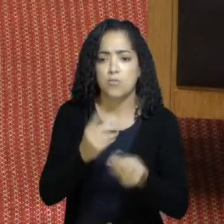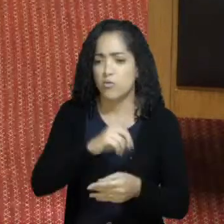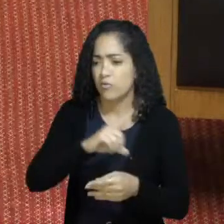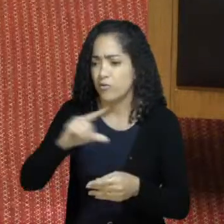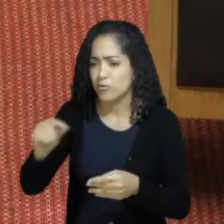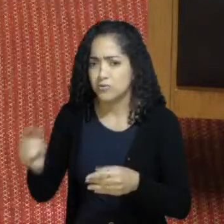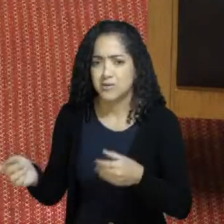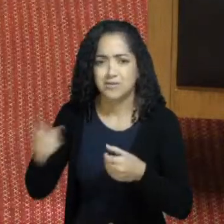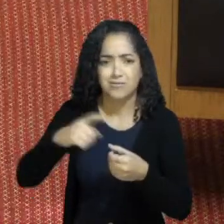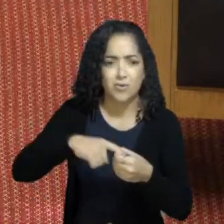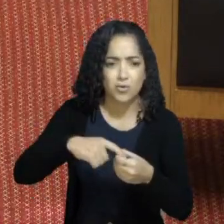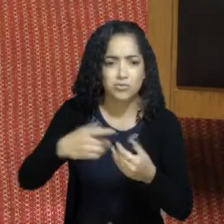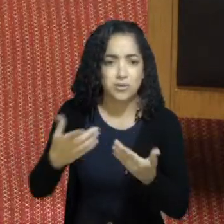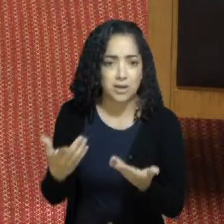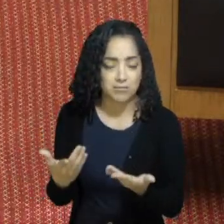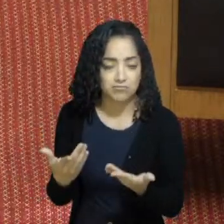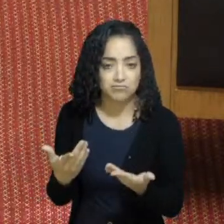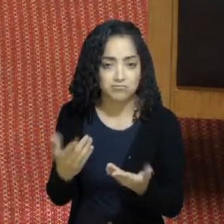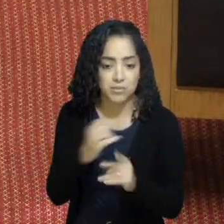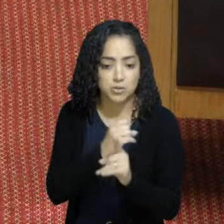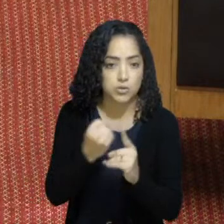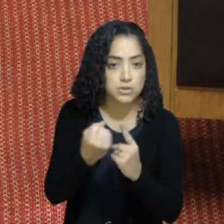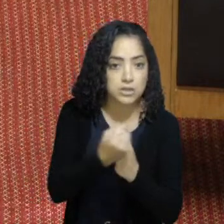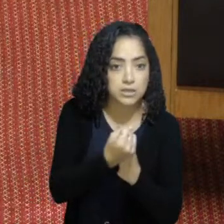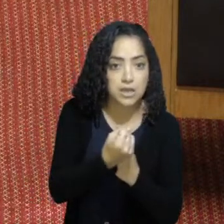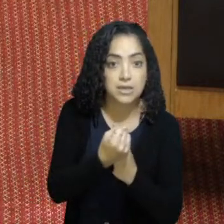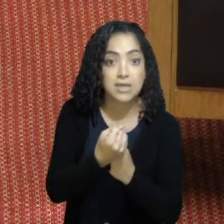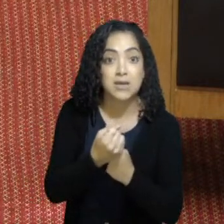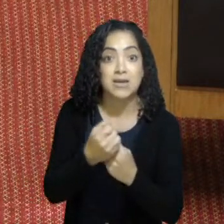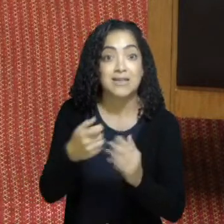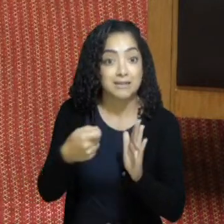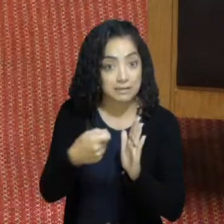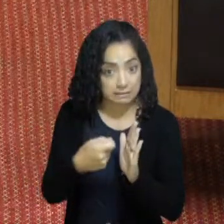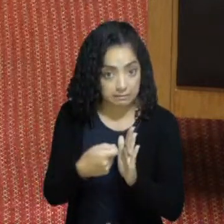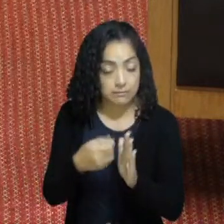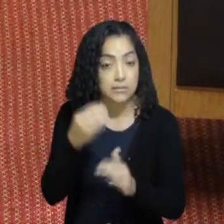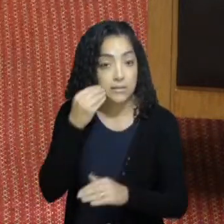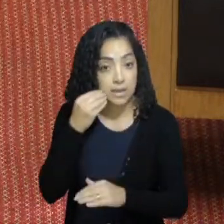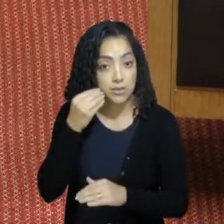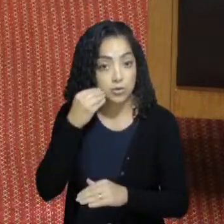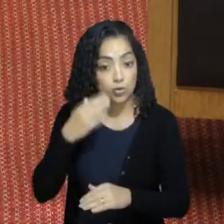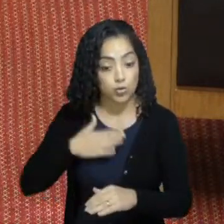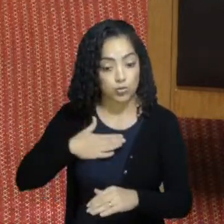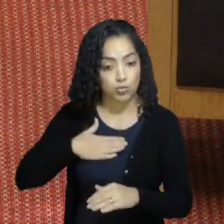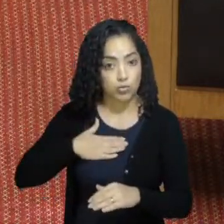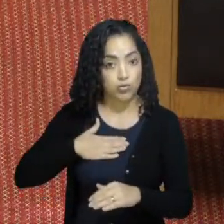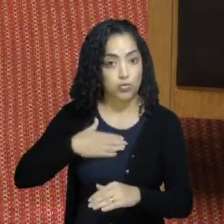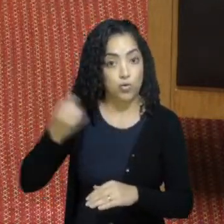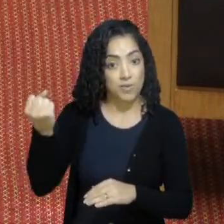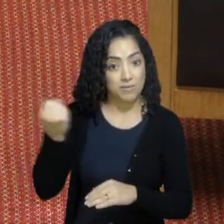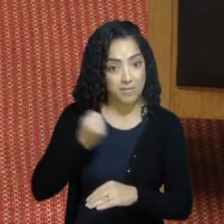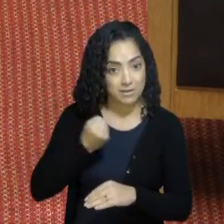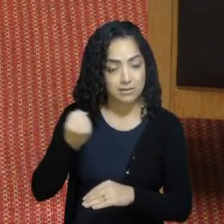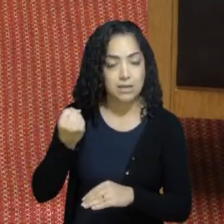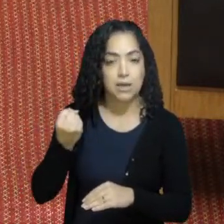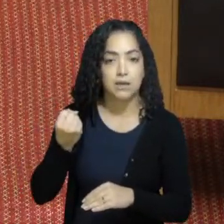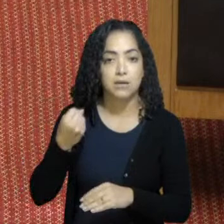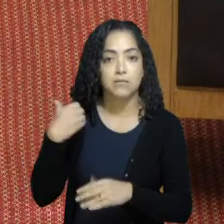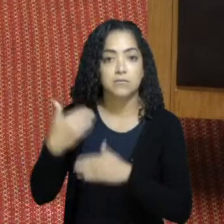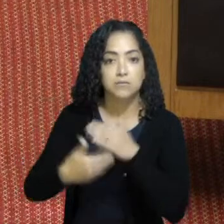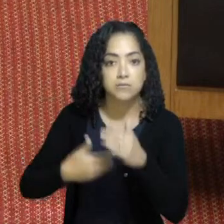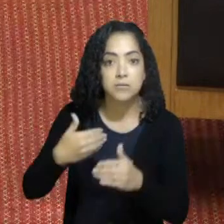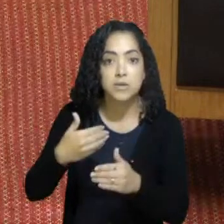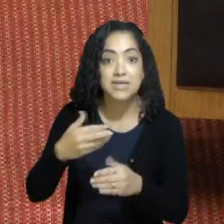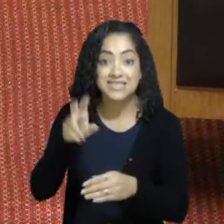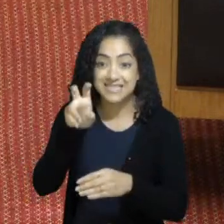às ruas depois de tentar me matar ao ser preso pela polícia militar deu